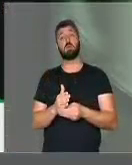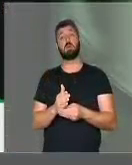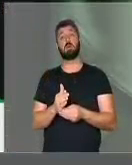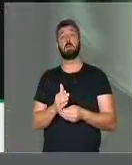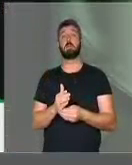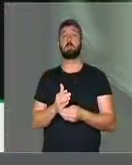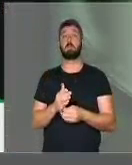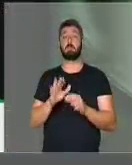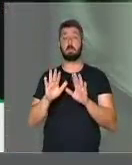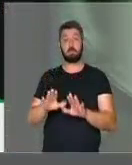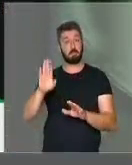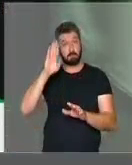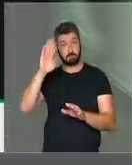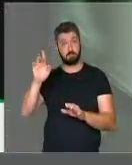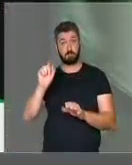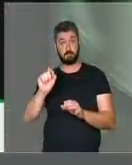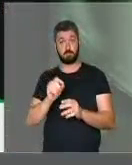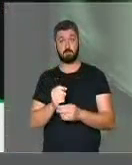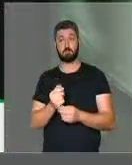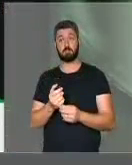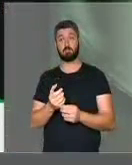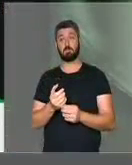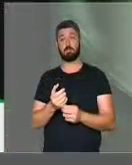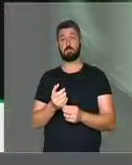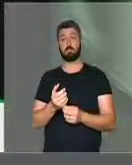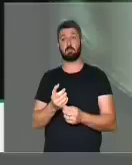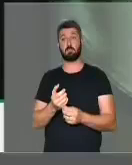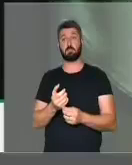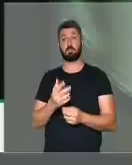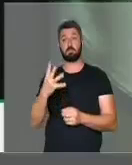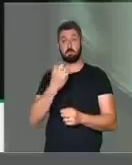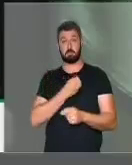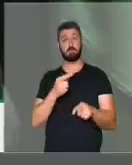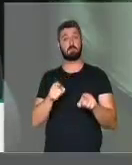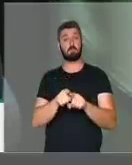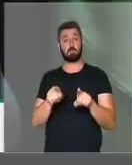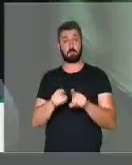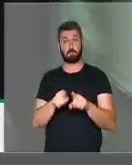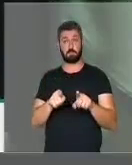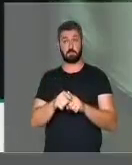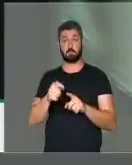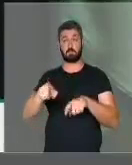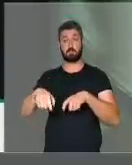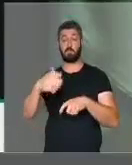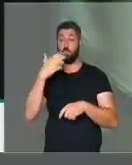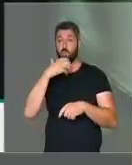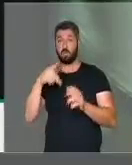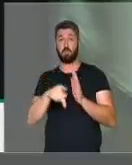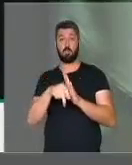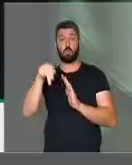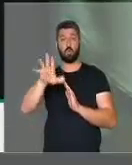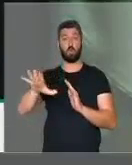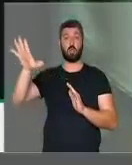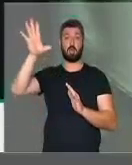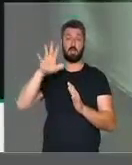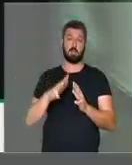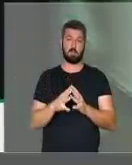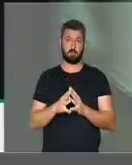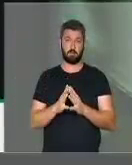mas principalmente que a gente possa salvar também a fruticultura da região